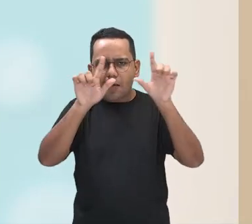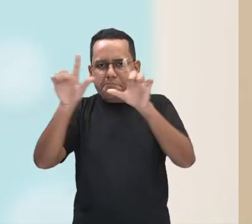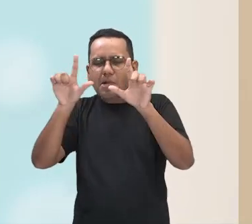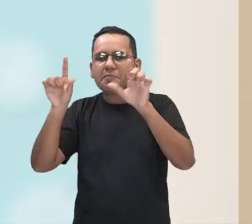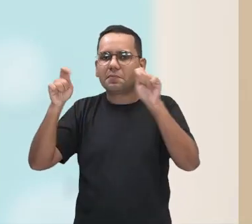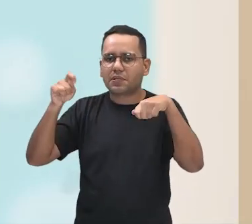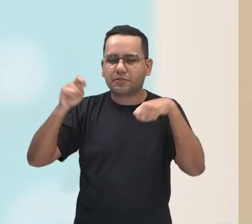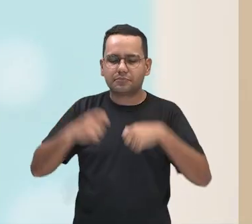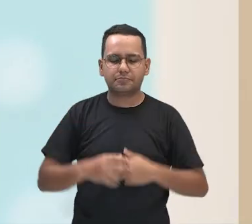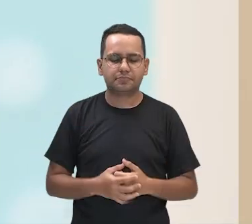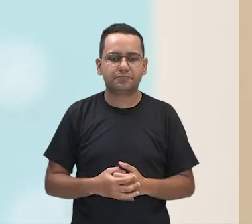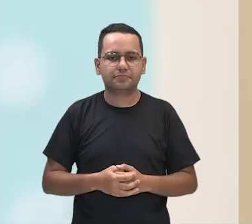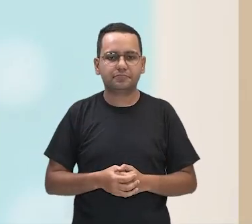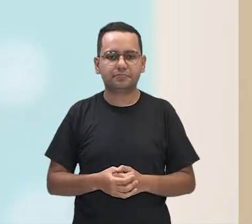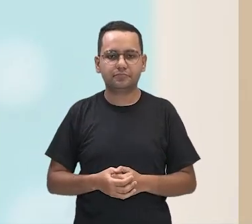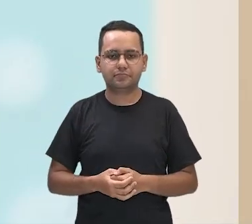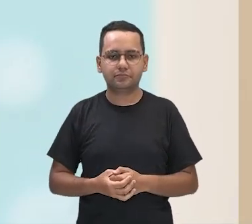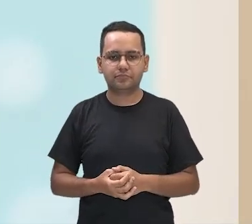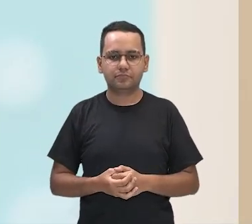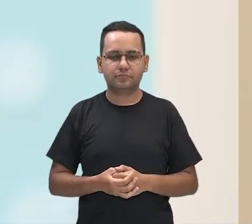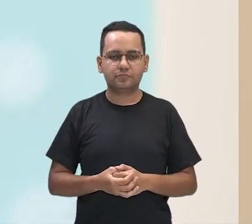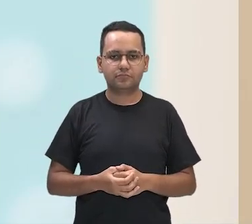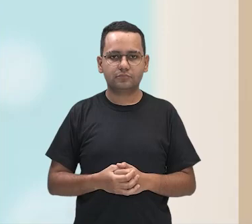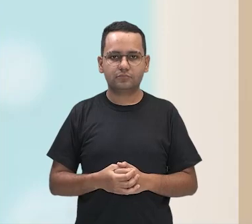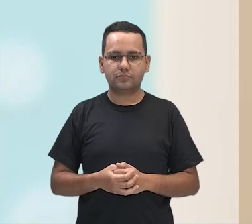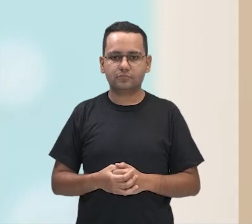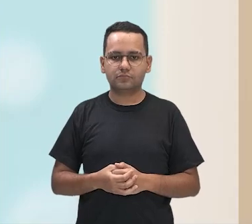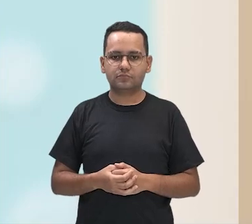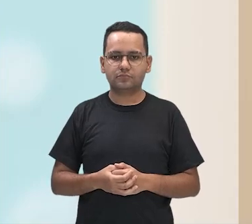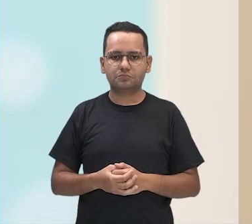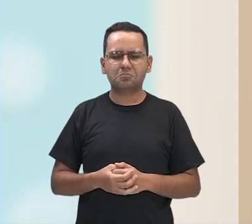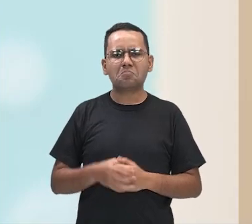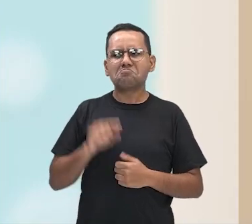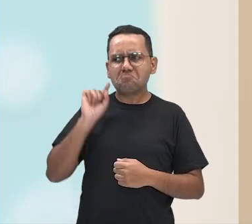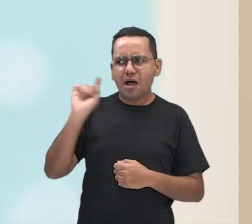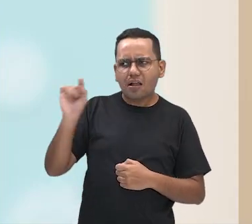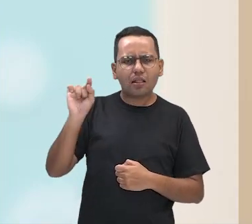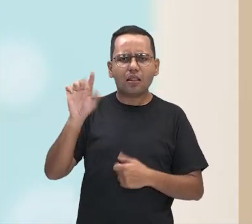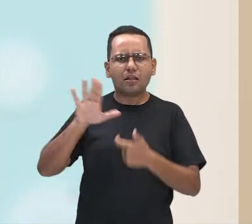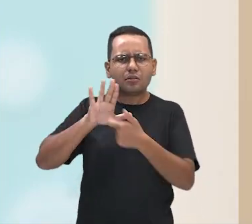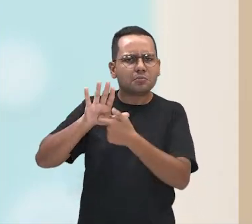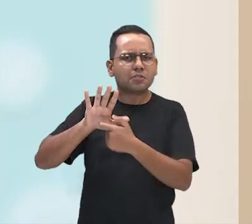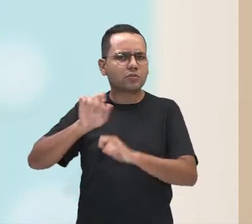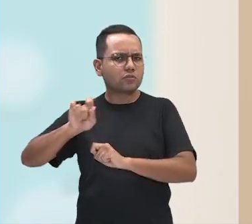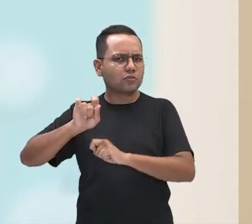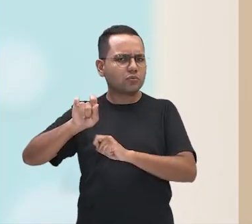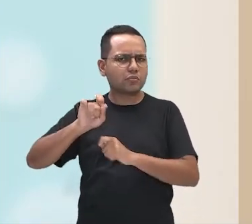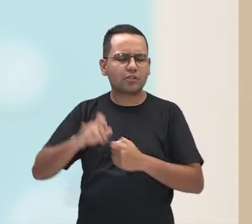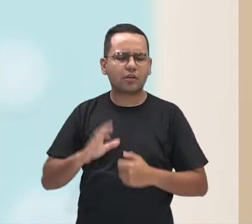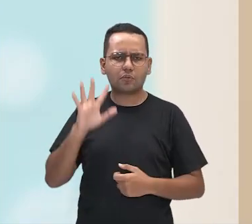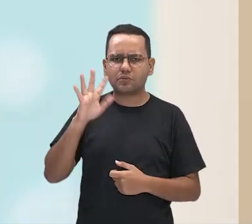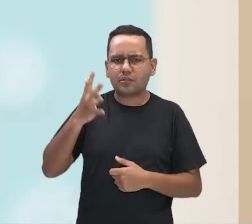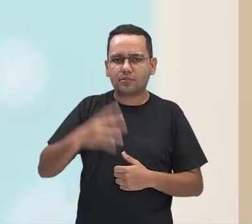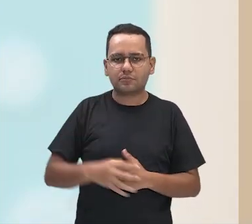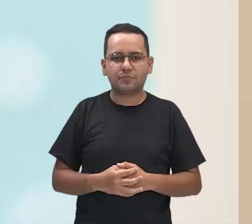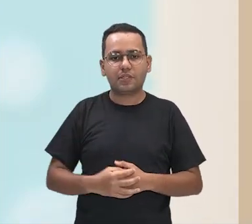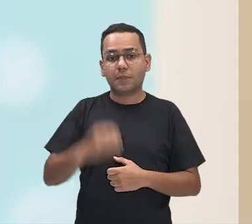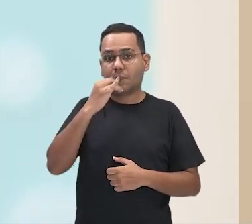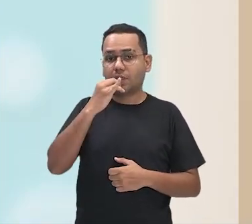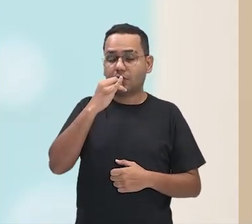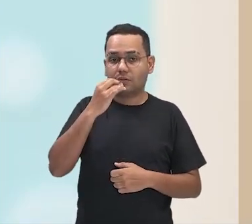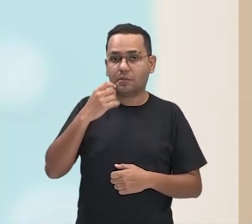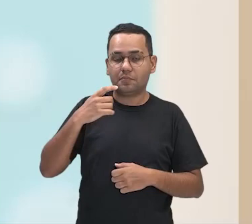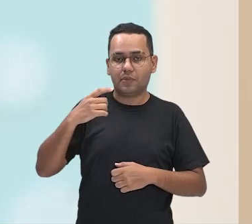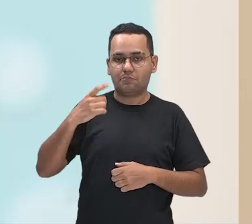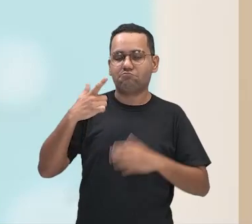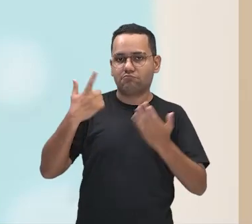que acontece? O que acontece nessa exposição? As obras de arte que Van Gogh fez nas telas,